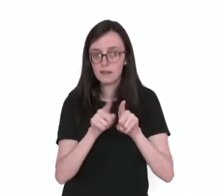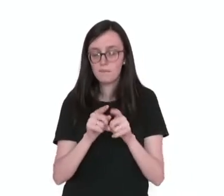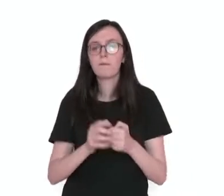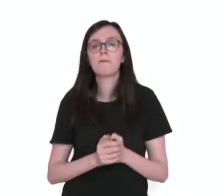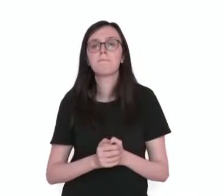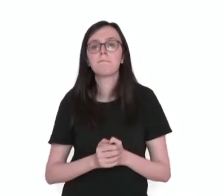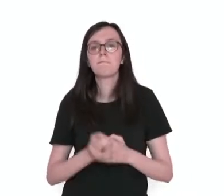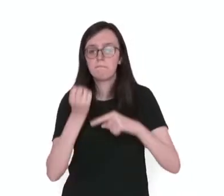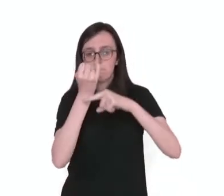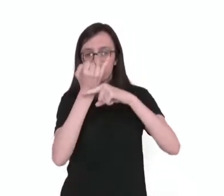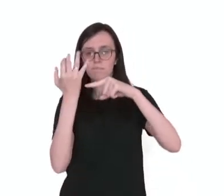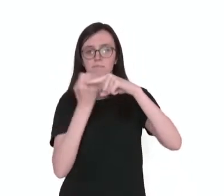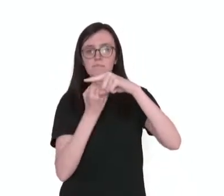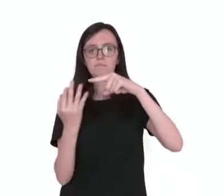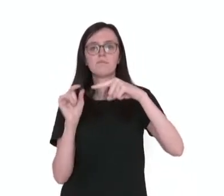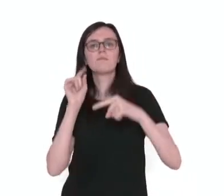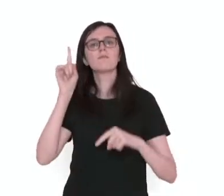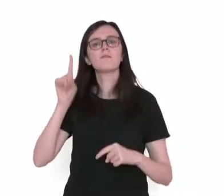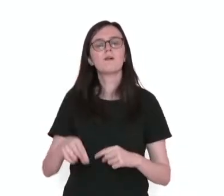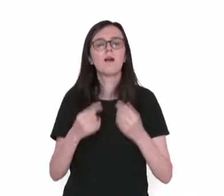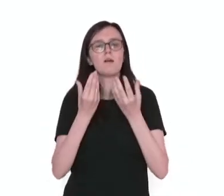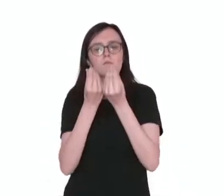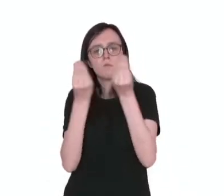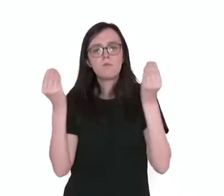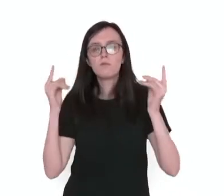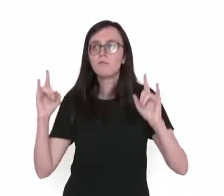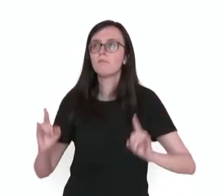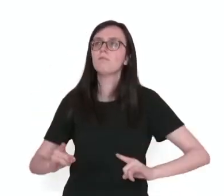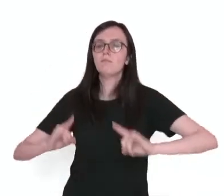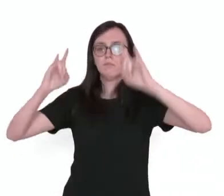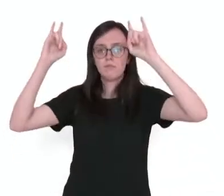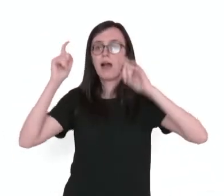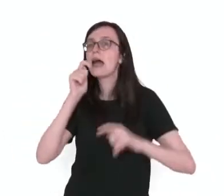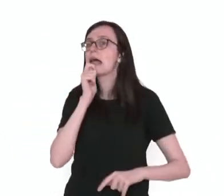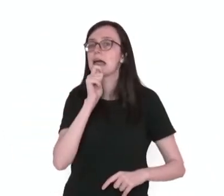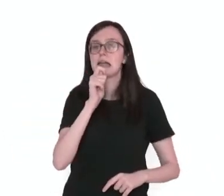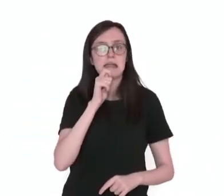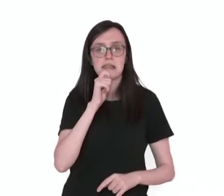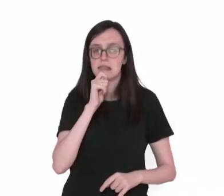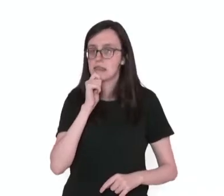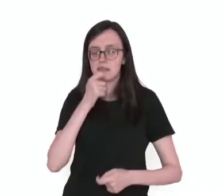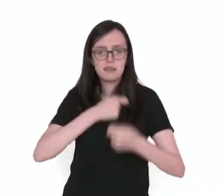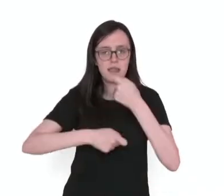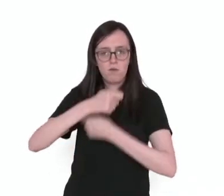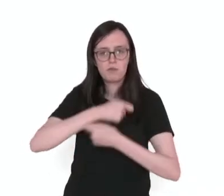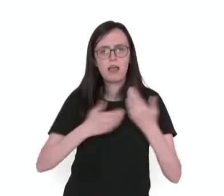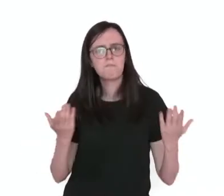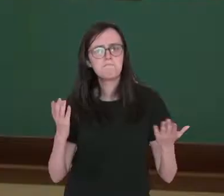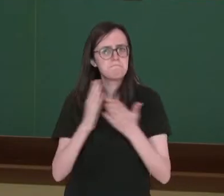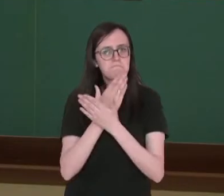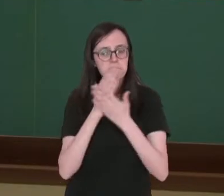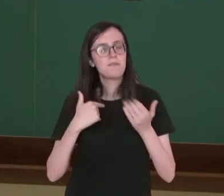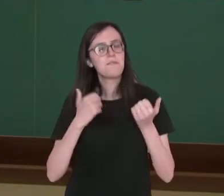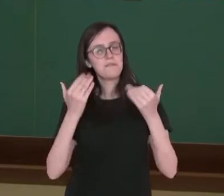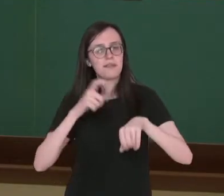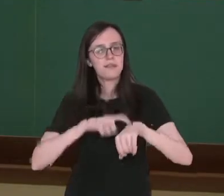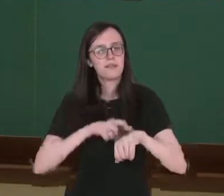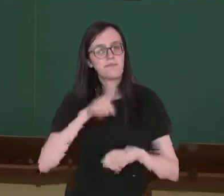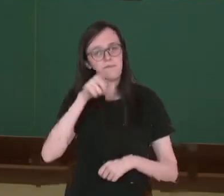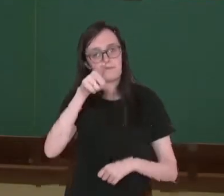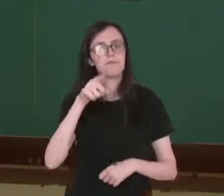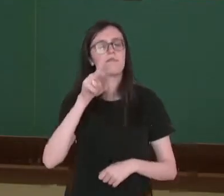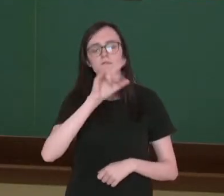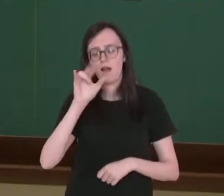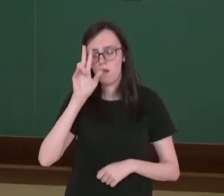a fração que representa a quantidade de apartamentos que ainda não foram negociados. Vou dar um tempinho para vocês